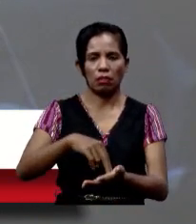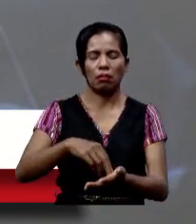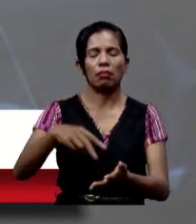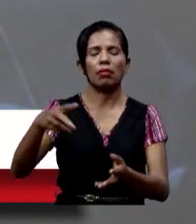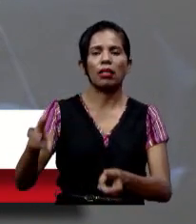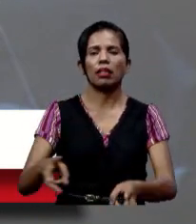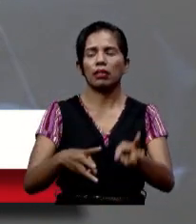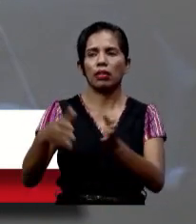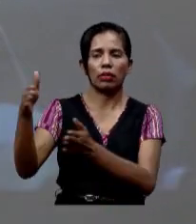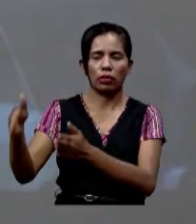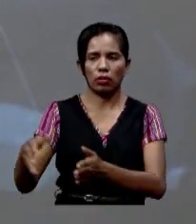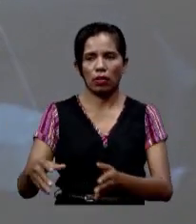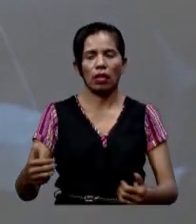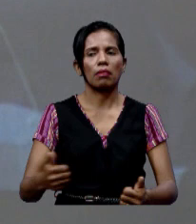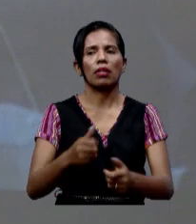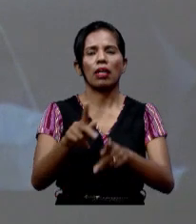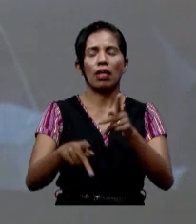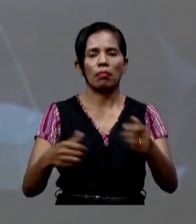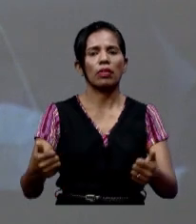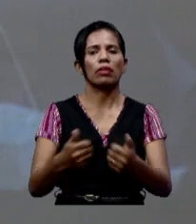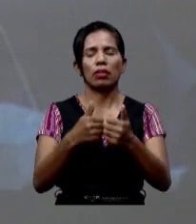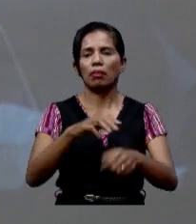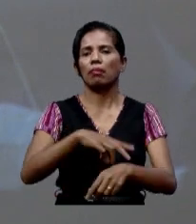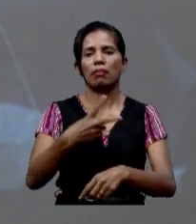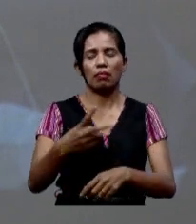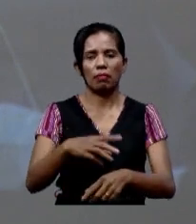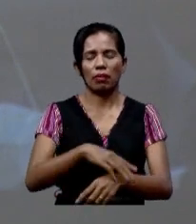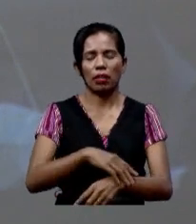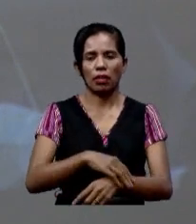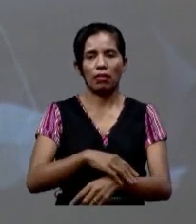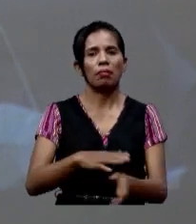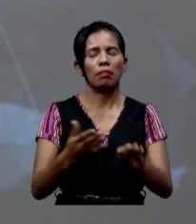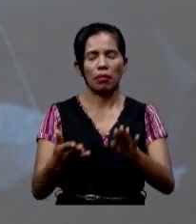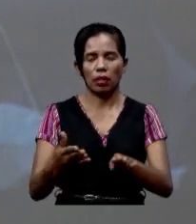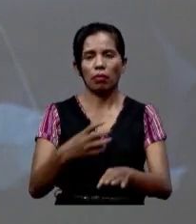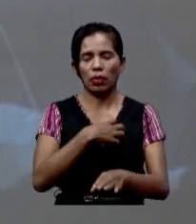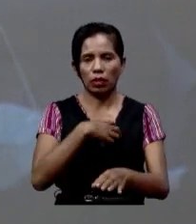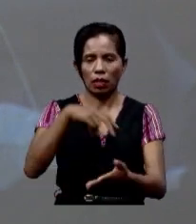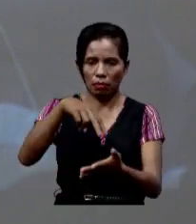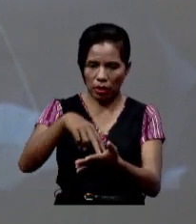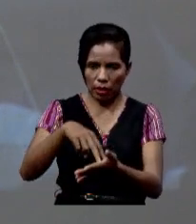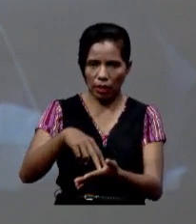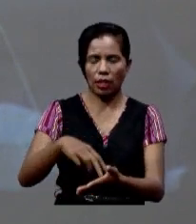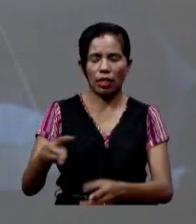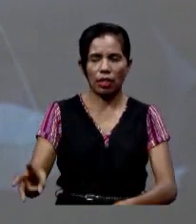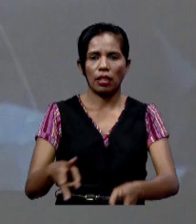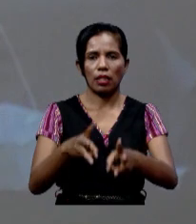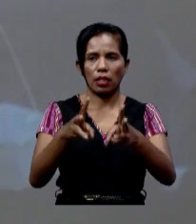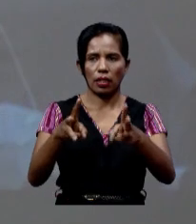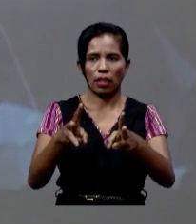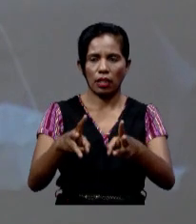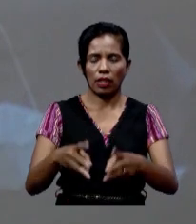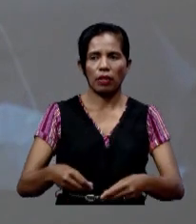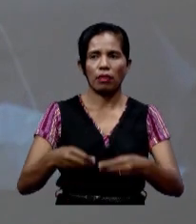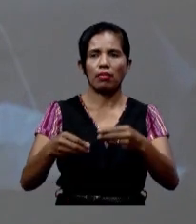E dentro lá onde é que é, mas o que é mal, mate, quer, mate, salgate. Lolos a polícia trânsito, lolos a América dela para for até bem